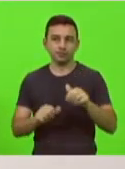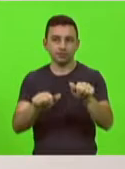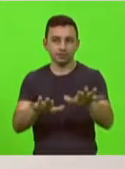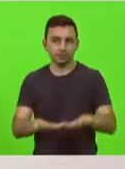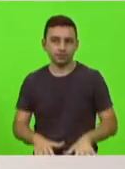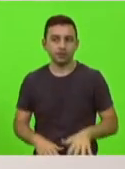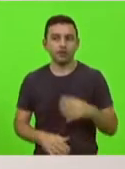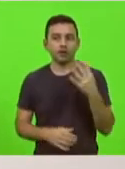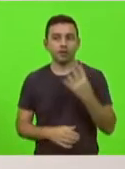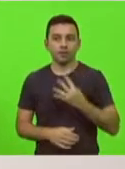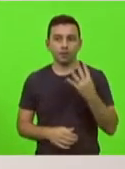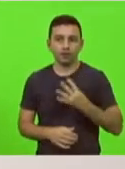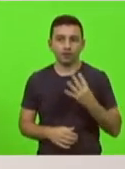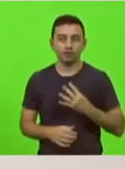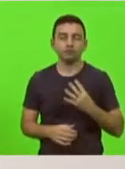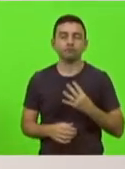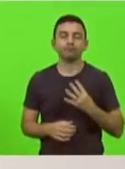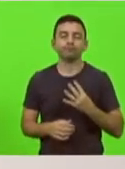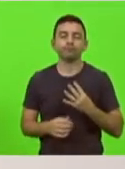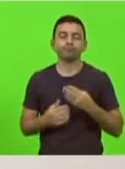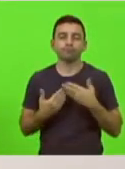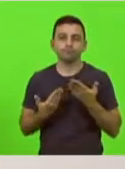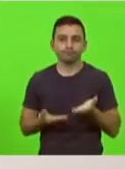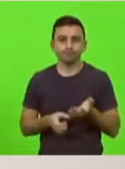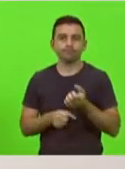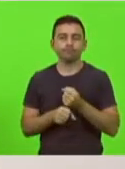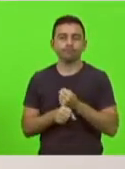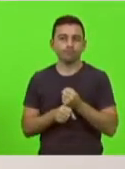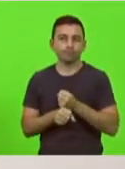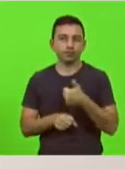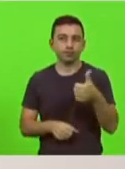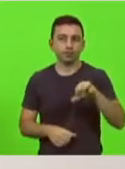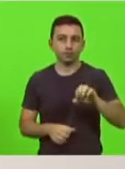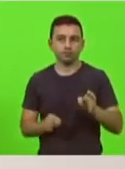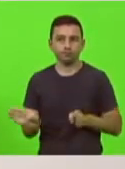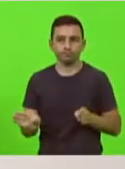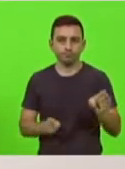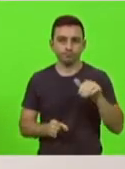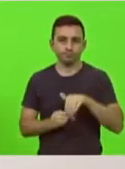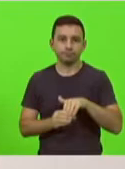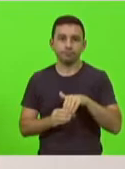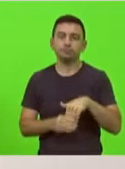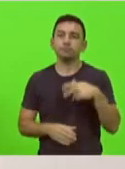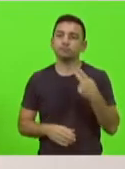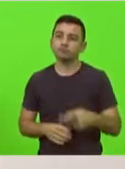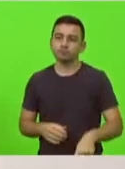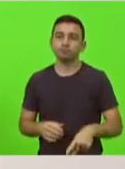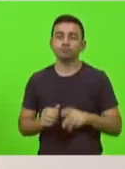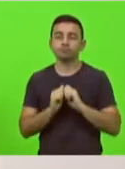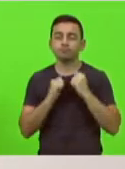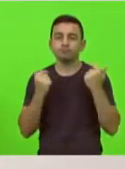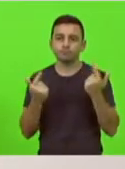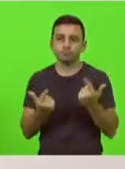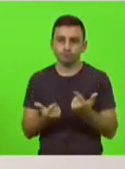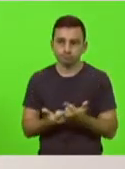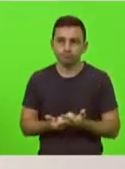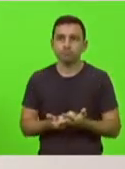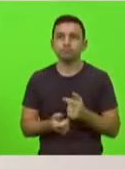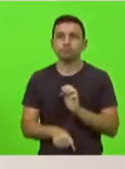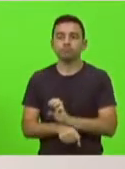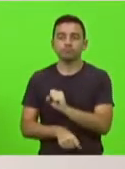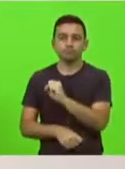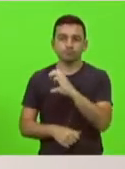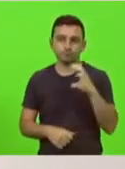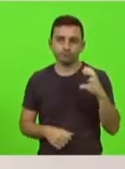quarta sessão legislativa da 19ª Legislatura da Assembleia Legislativa do Estado de Santa Catarina, realizada em